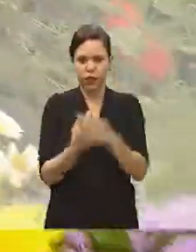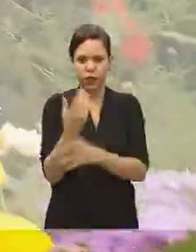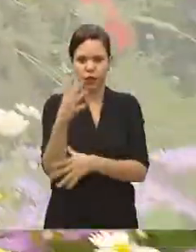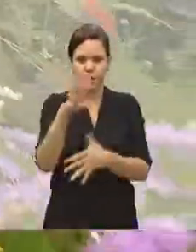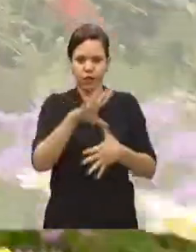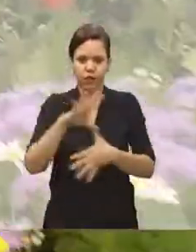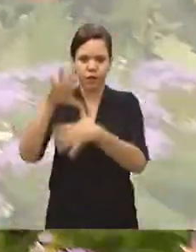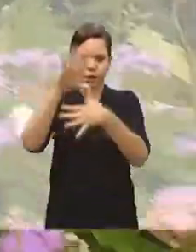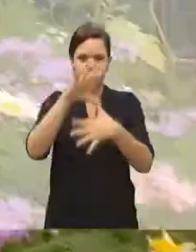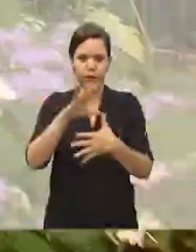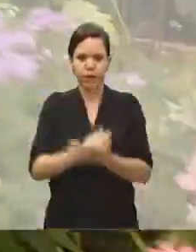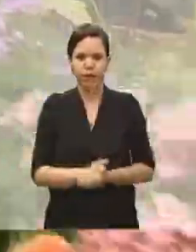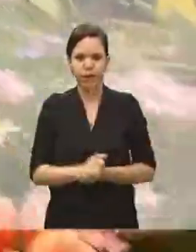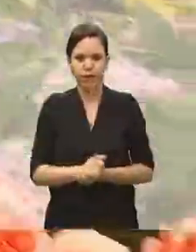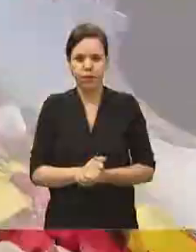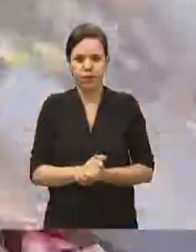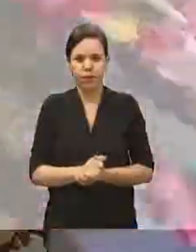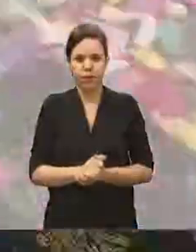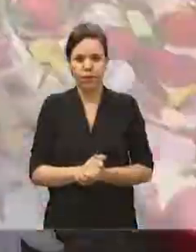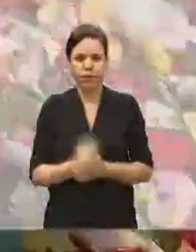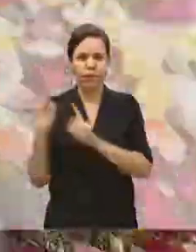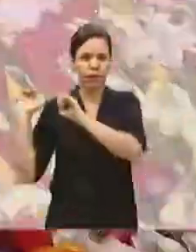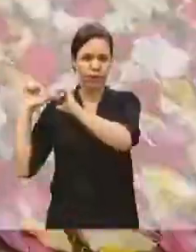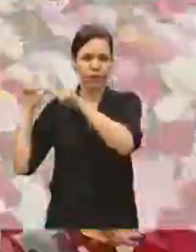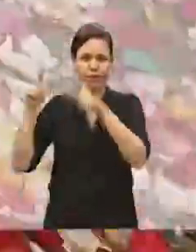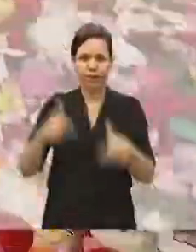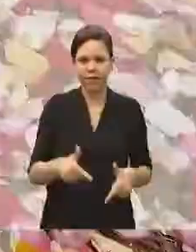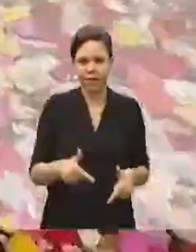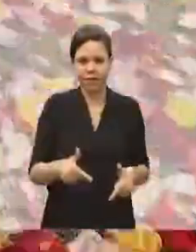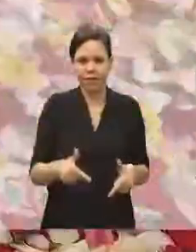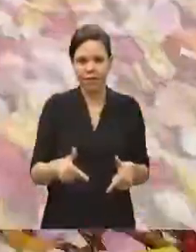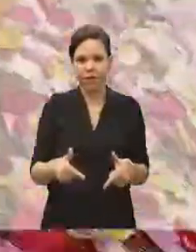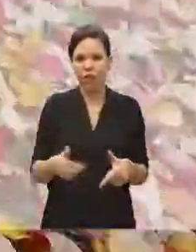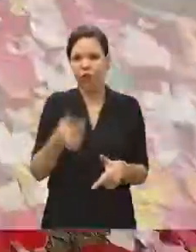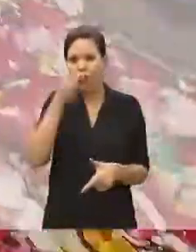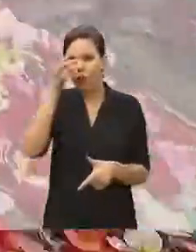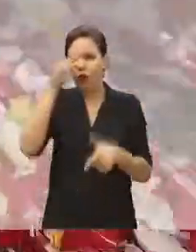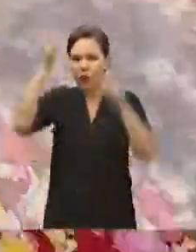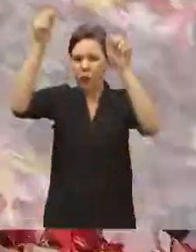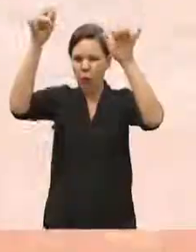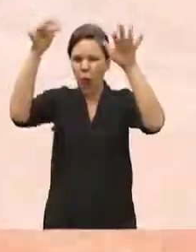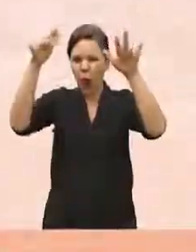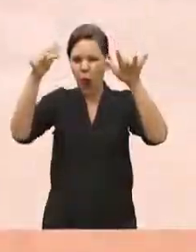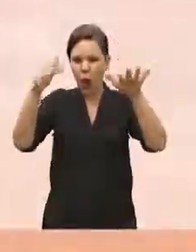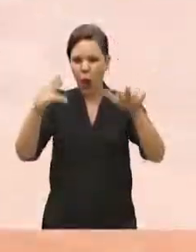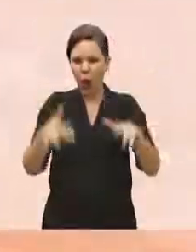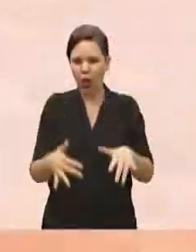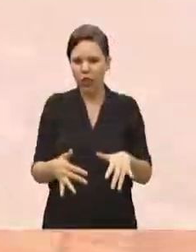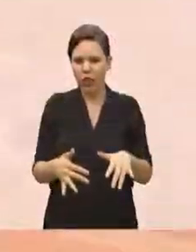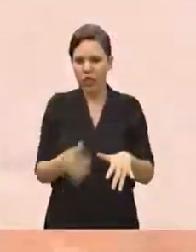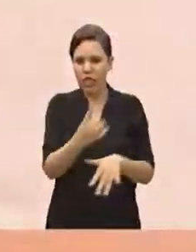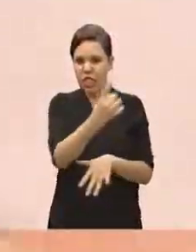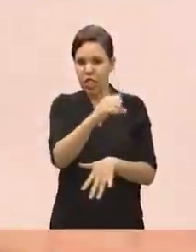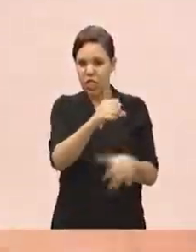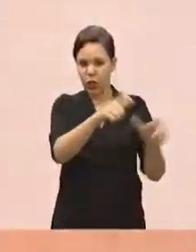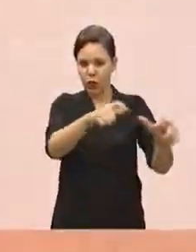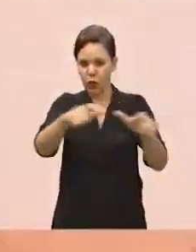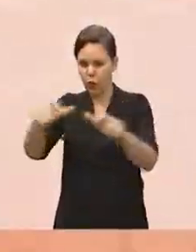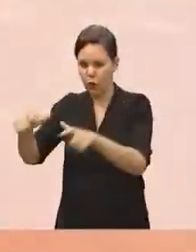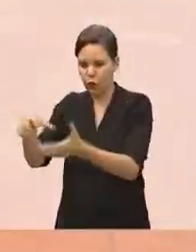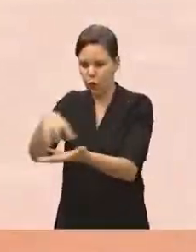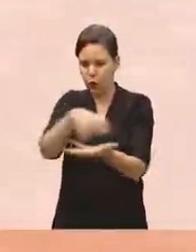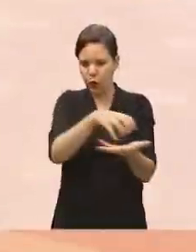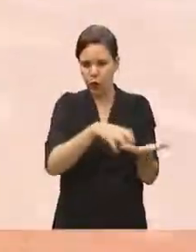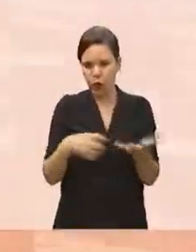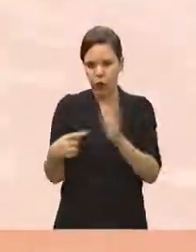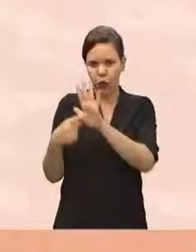da América Latina, além do tradicional, como a chuva de pétalas, encontra 19 ambientes que